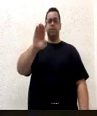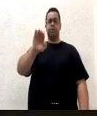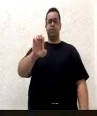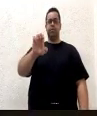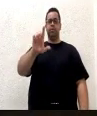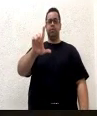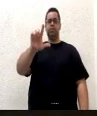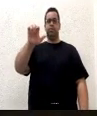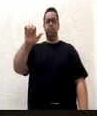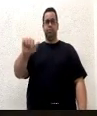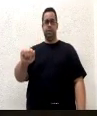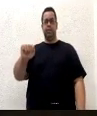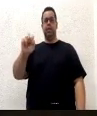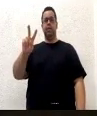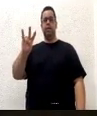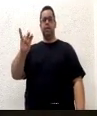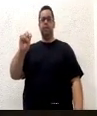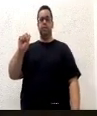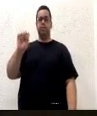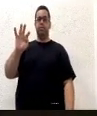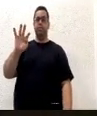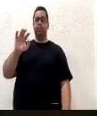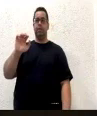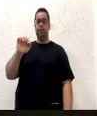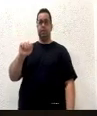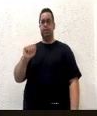num quarteirão nós conseguimos entrar numa casa.